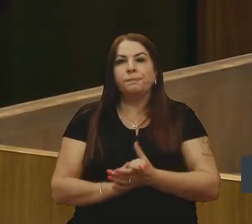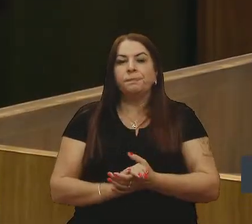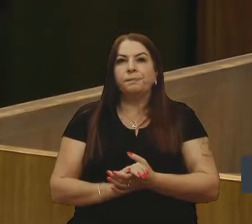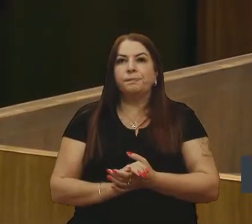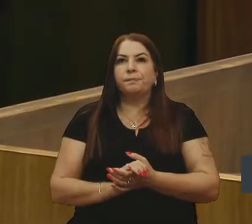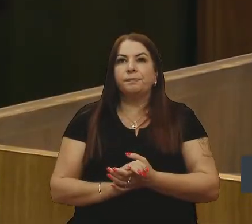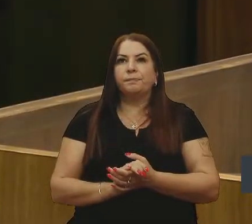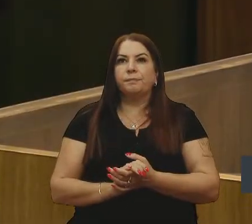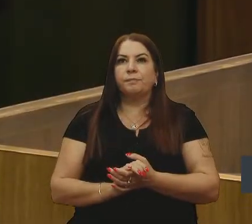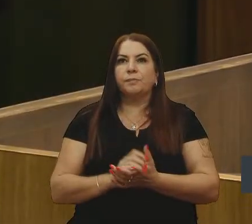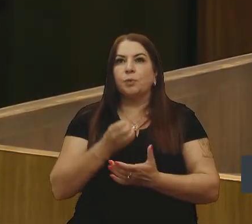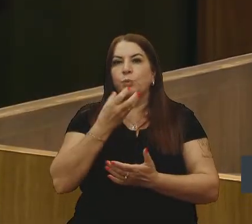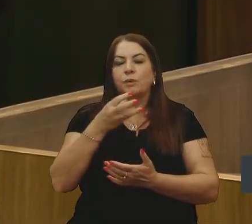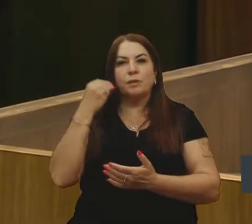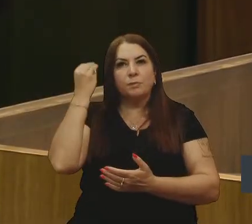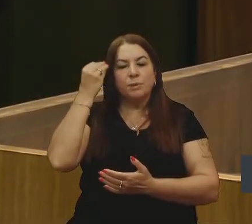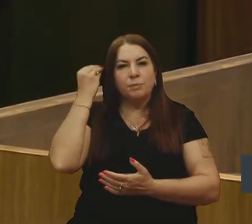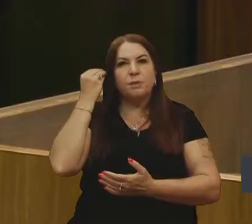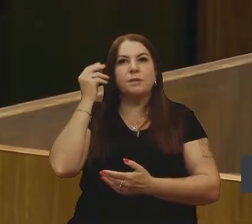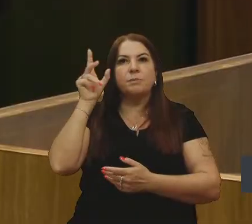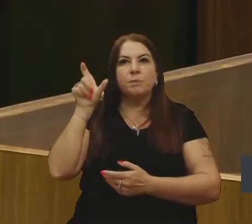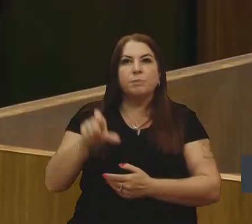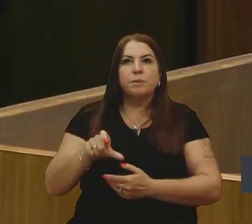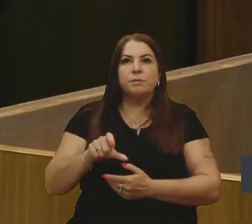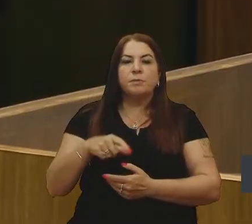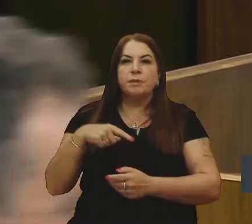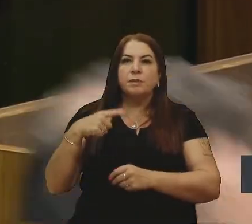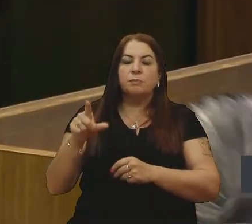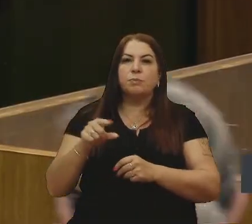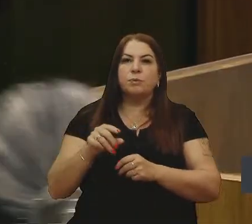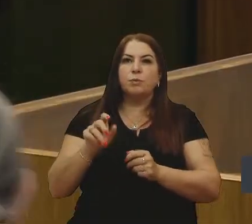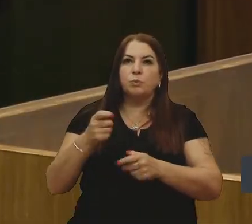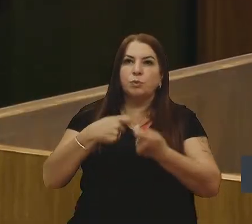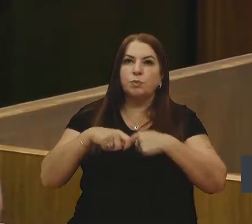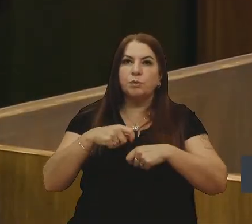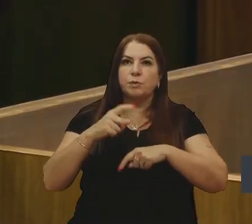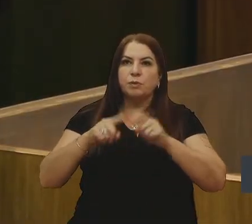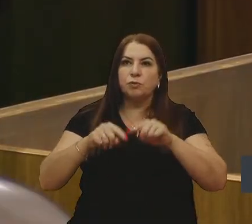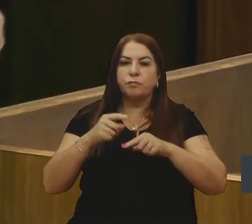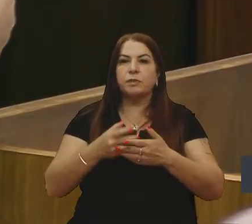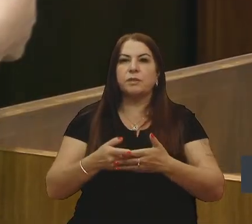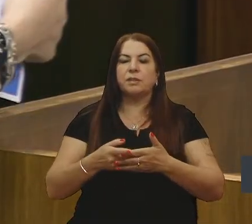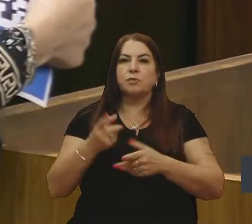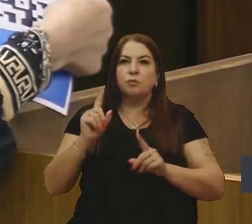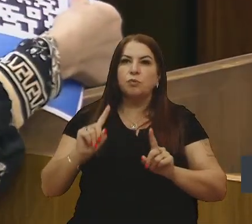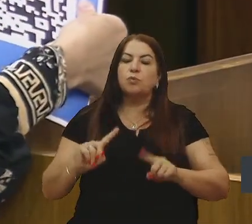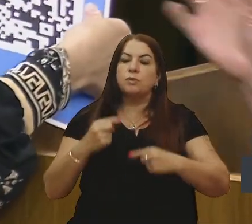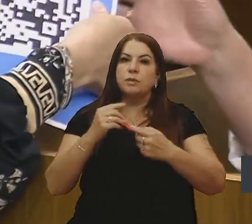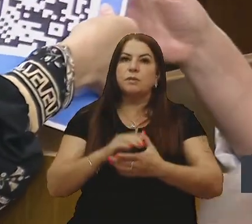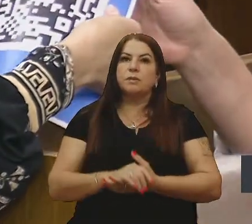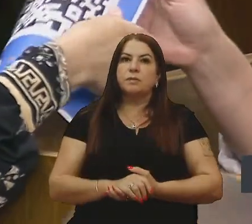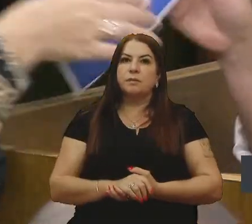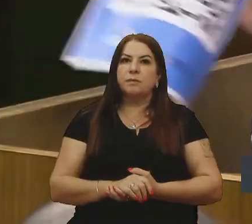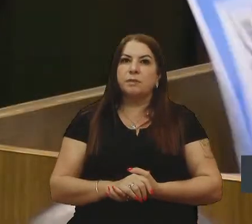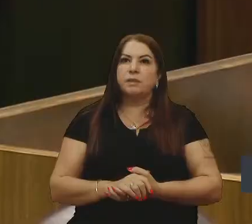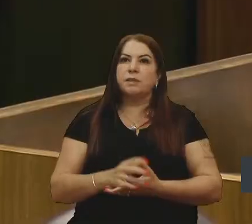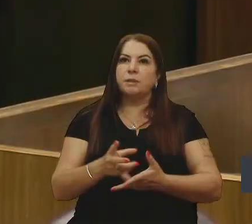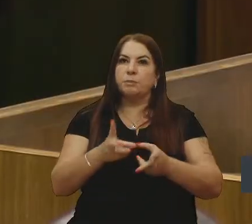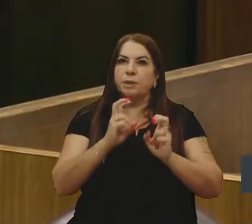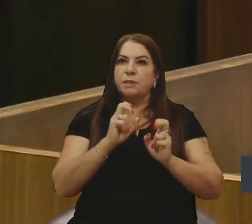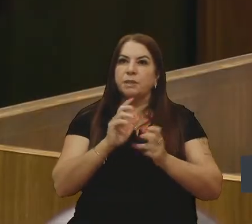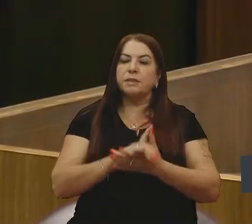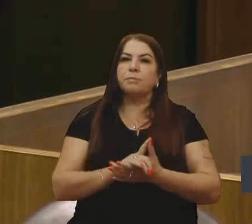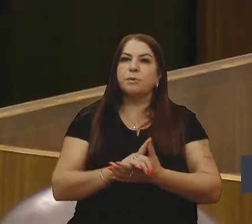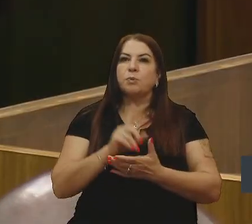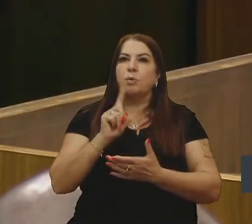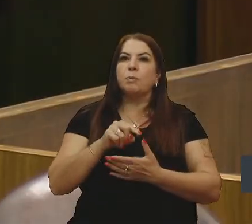Contar, ouvir as vivências de alguém que está com seu negócio em atividade e os desafios, né? A gente percebe